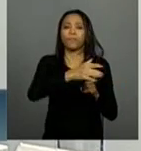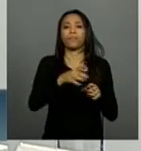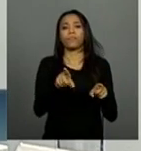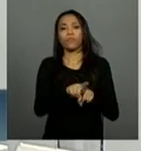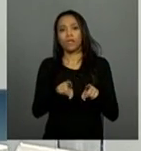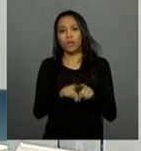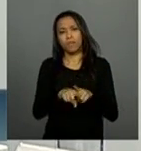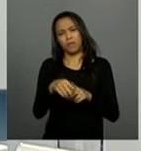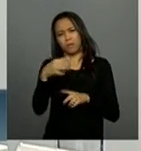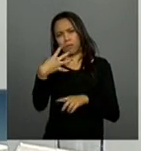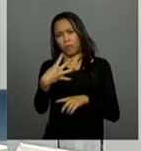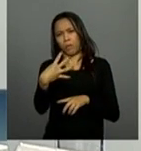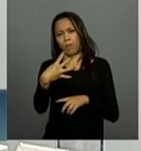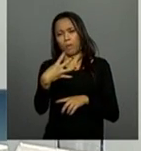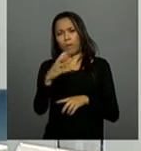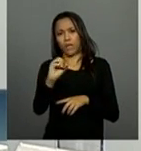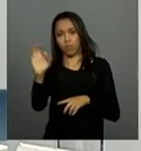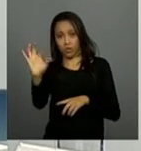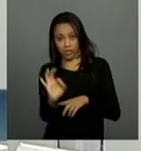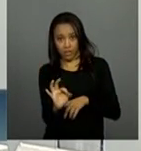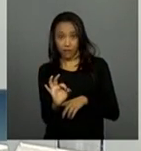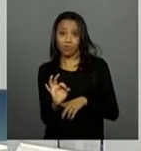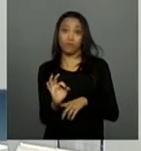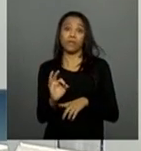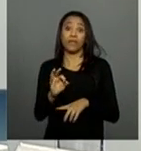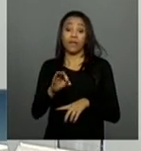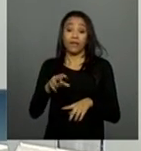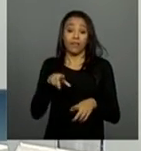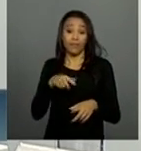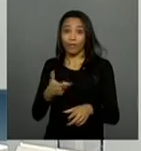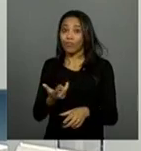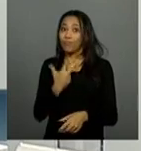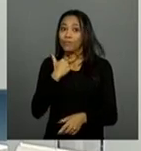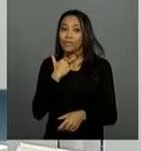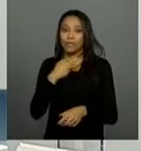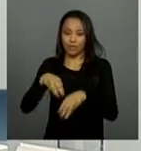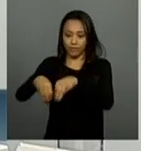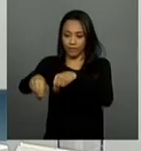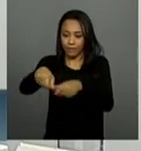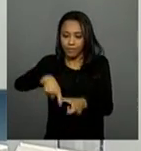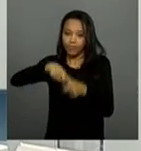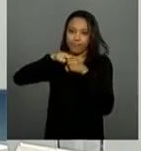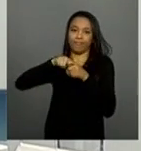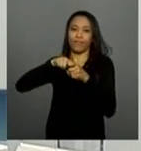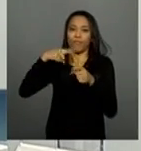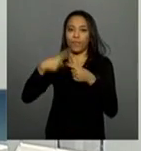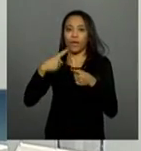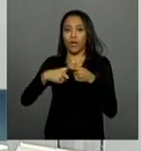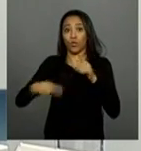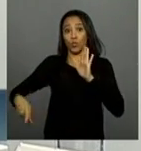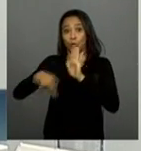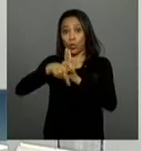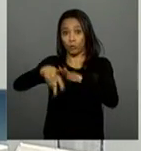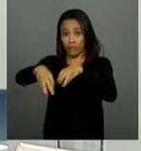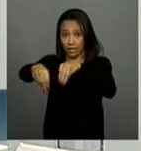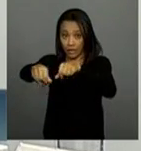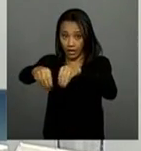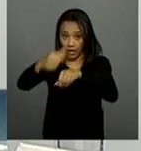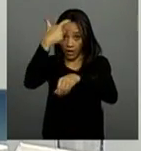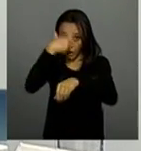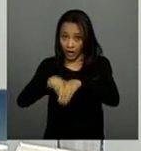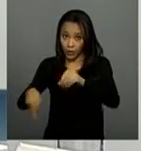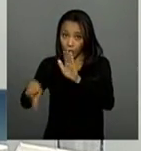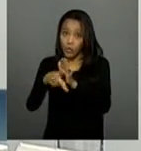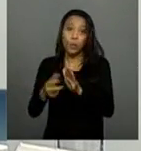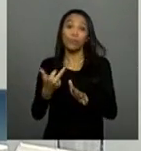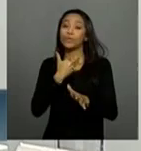de 40% dessas infrações são em área embargada, ou seja, o proprietário descumpriu o que já tinha sido